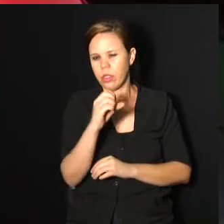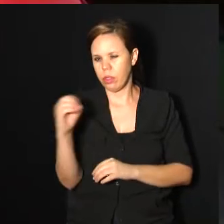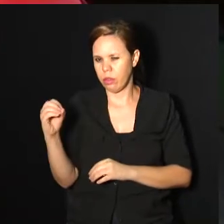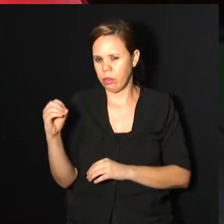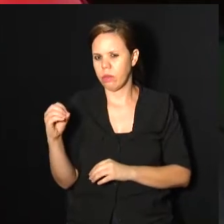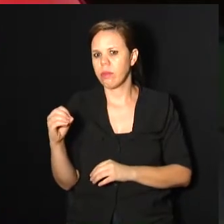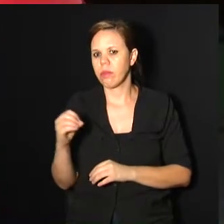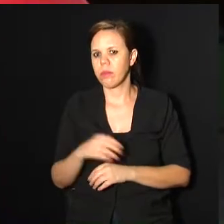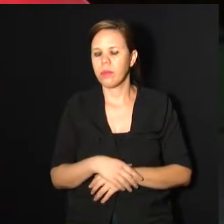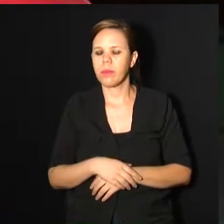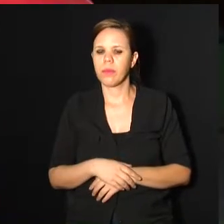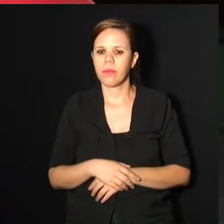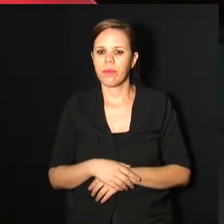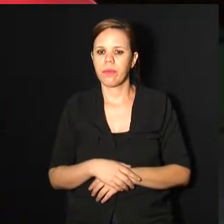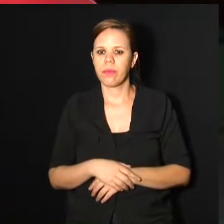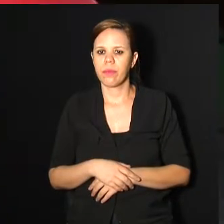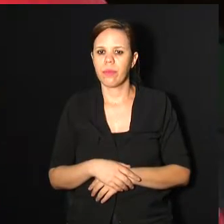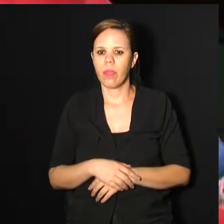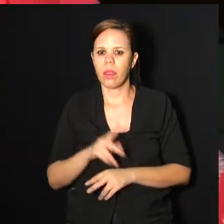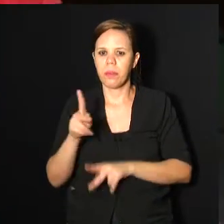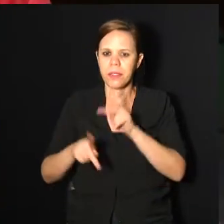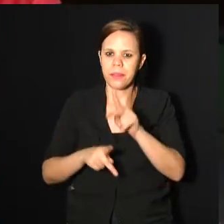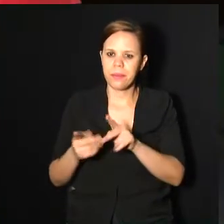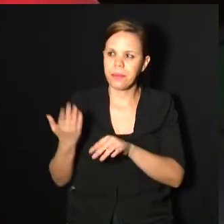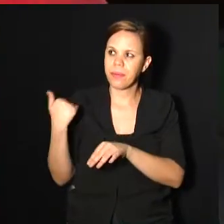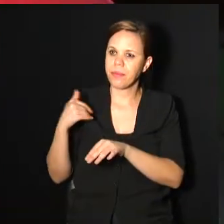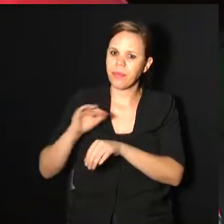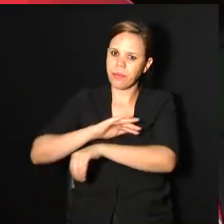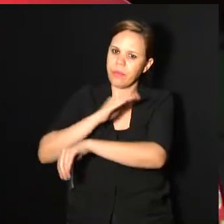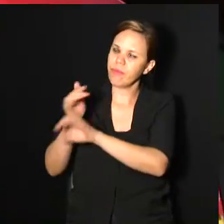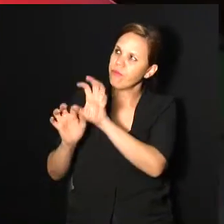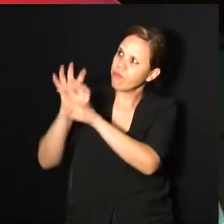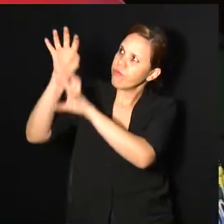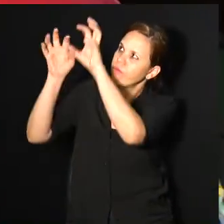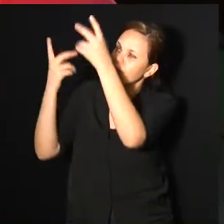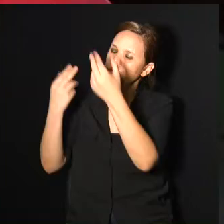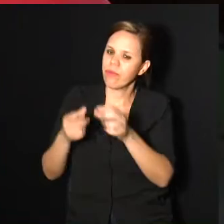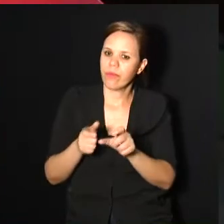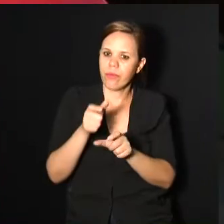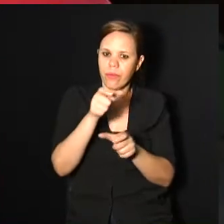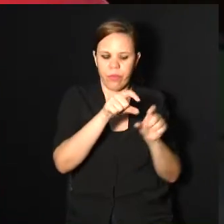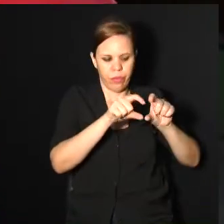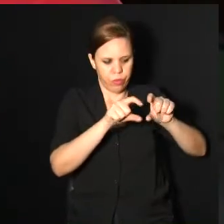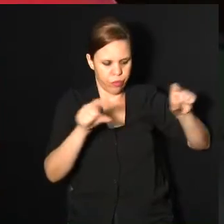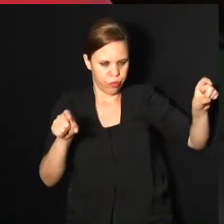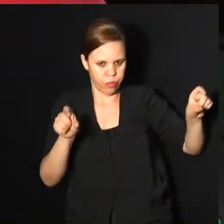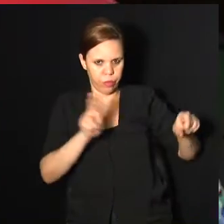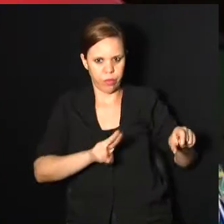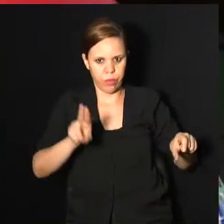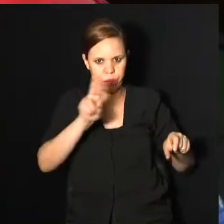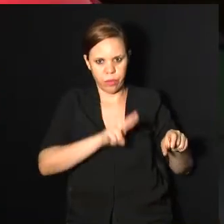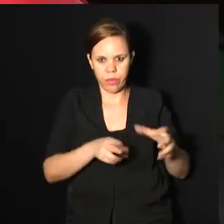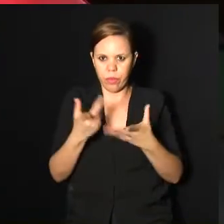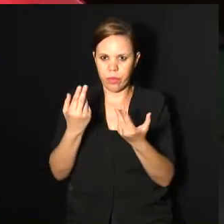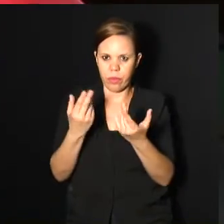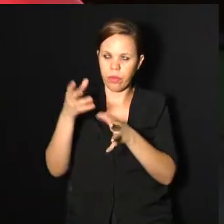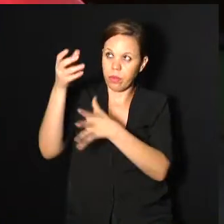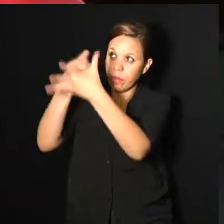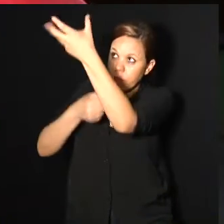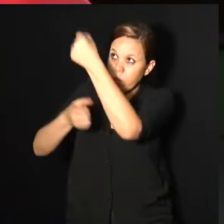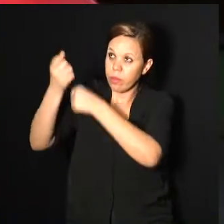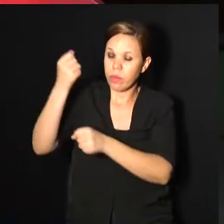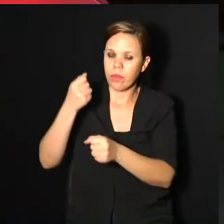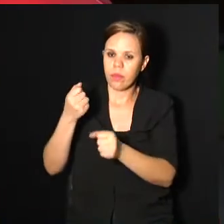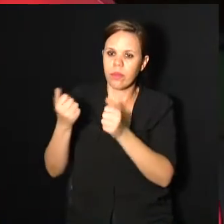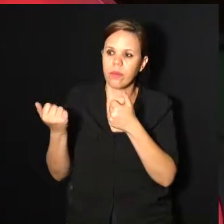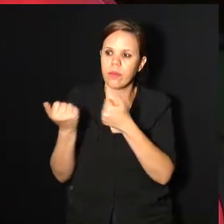de 80, através dos escaladores, que a fita também é uma forma deles usarem para estar escalando e dando um suporte para